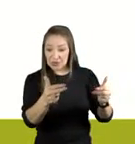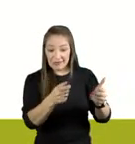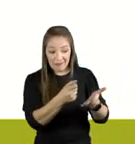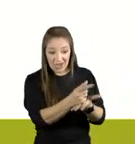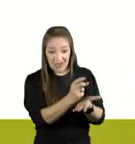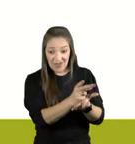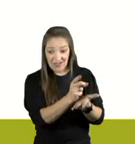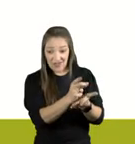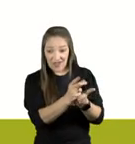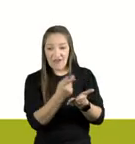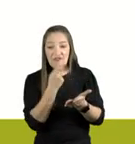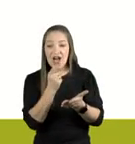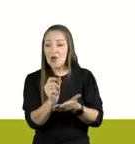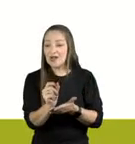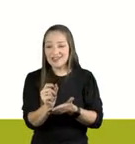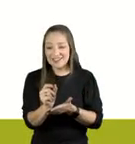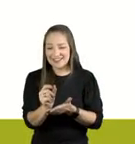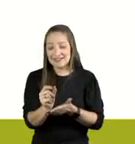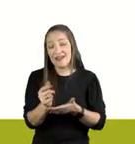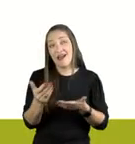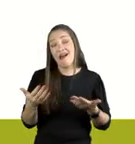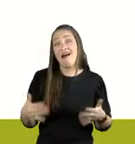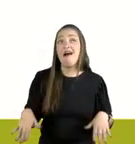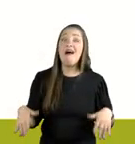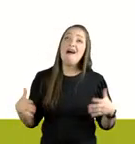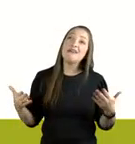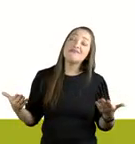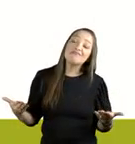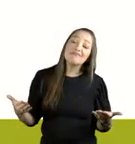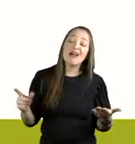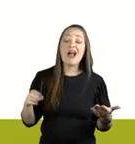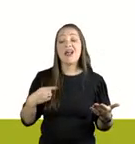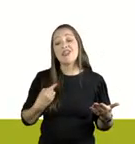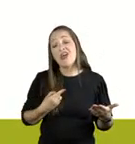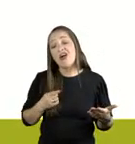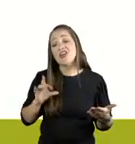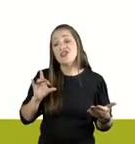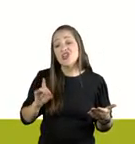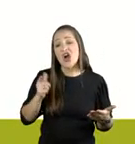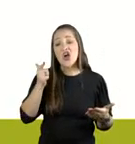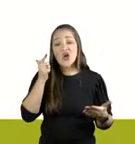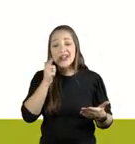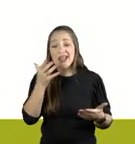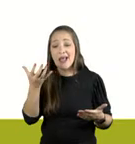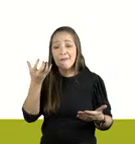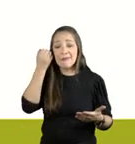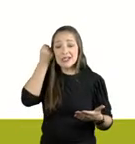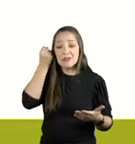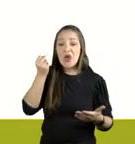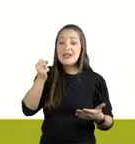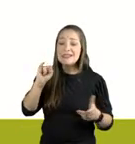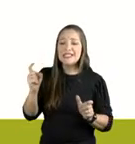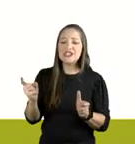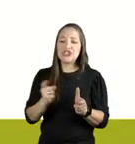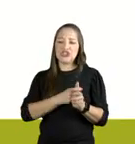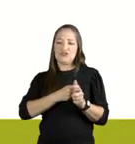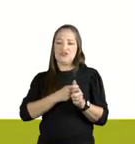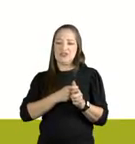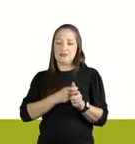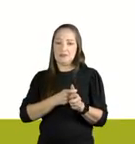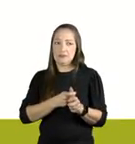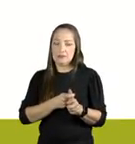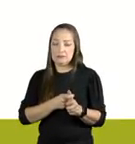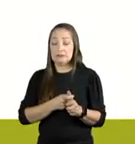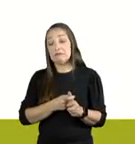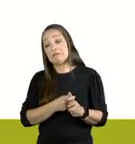né? Que, mas a gente só consegue patrimônio se a gente se endividar. Se a gente não